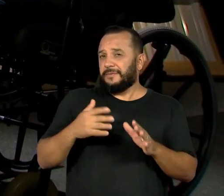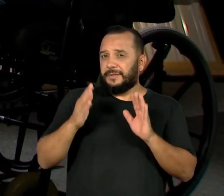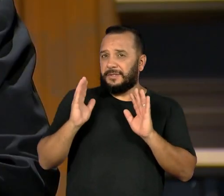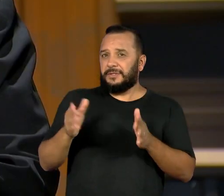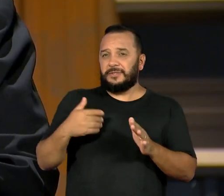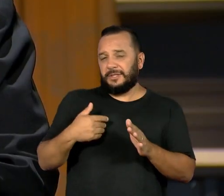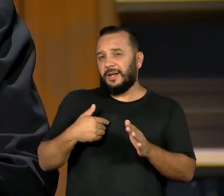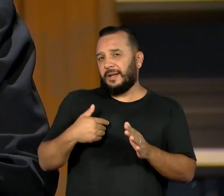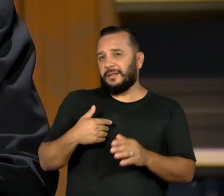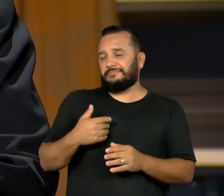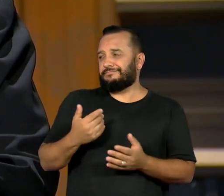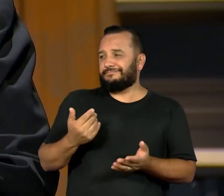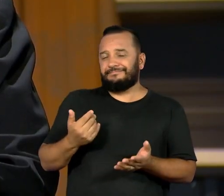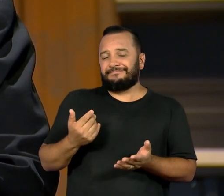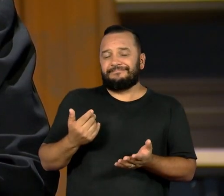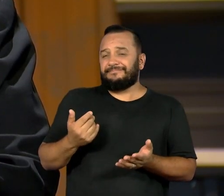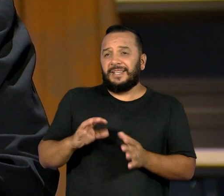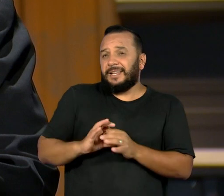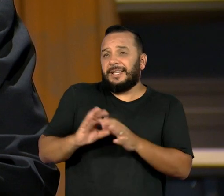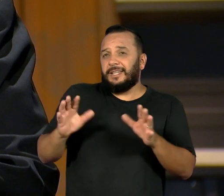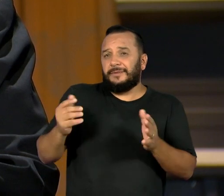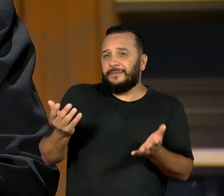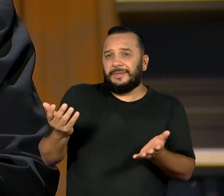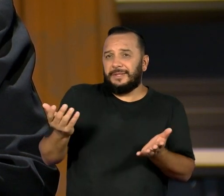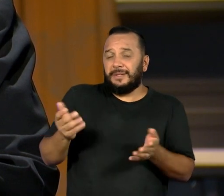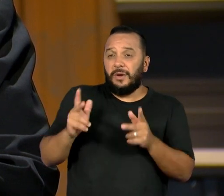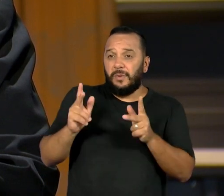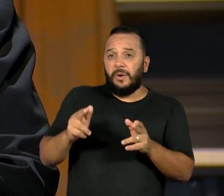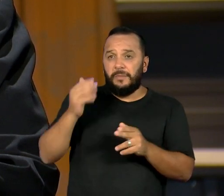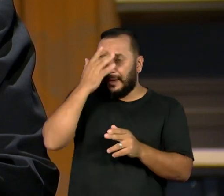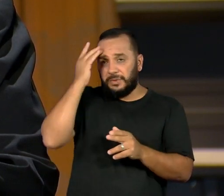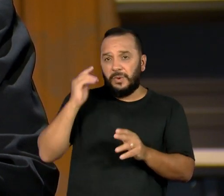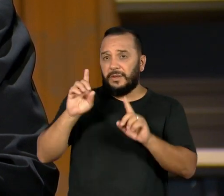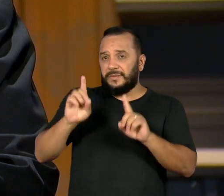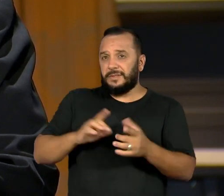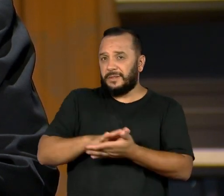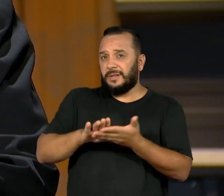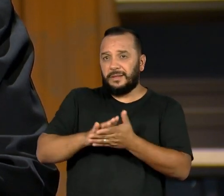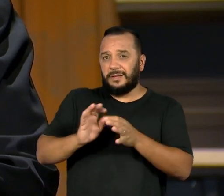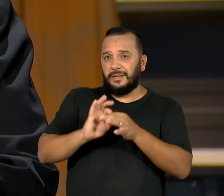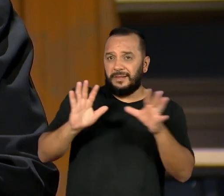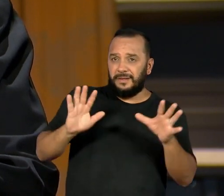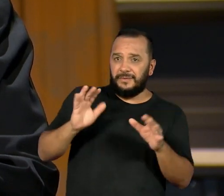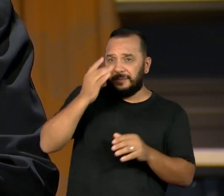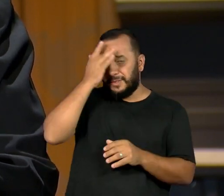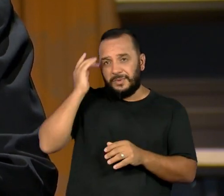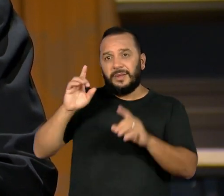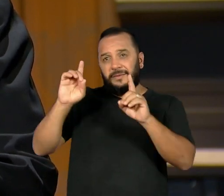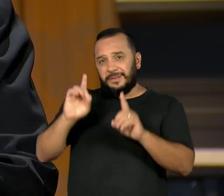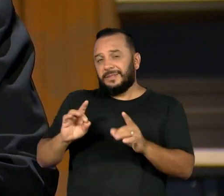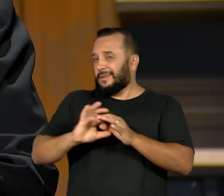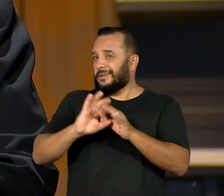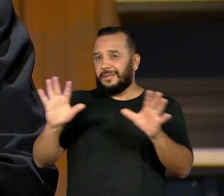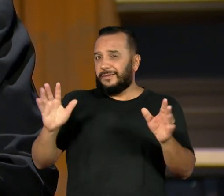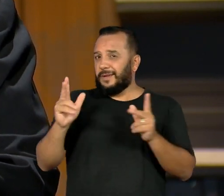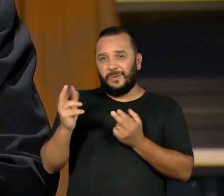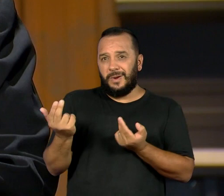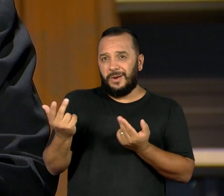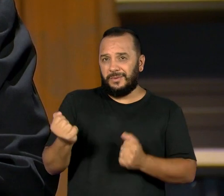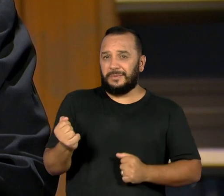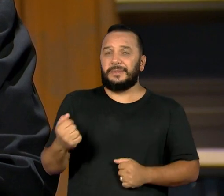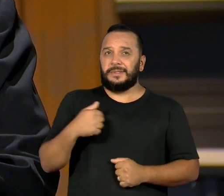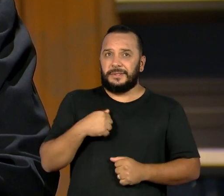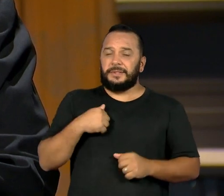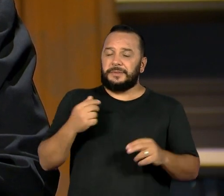Né? Eu mesmo imaginava, né, quando eu percebi que a